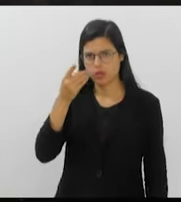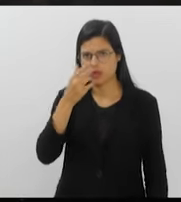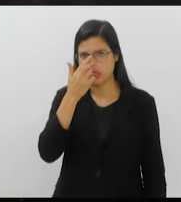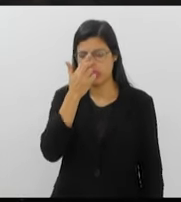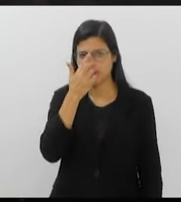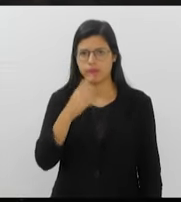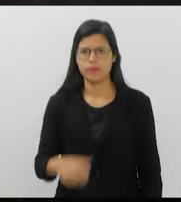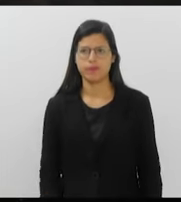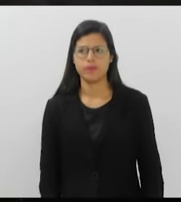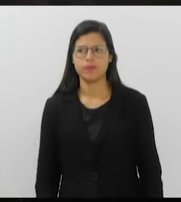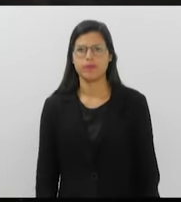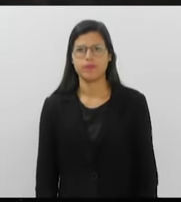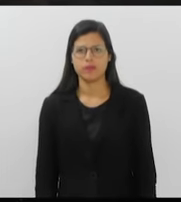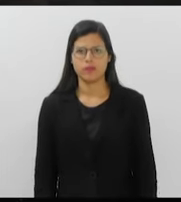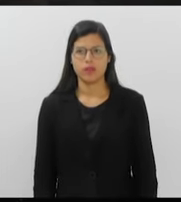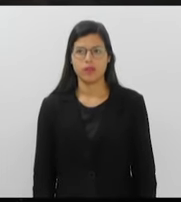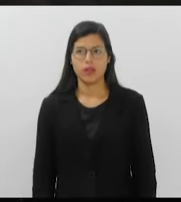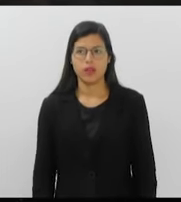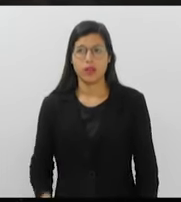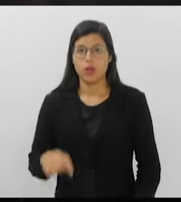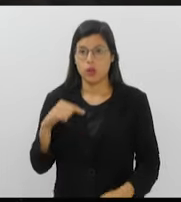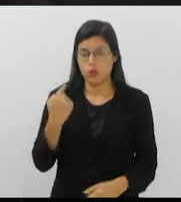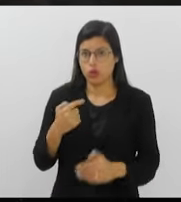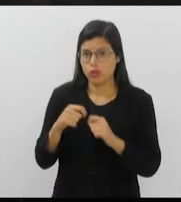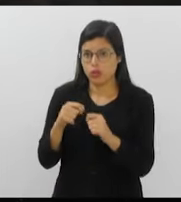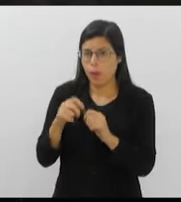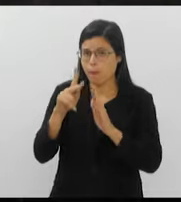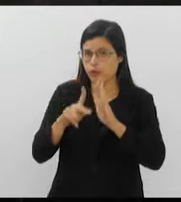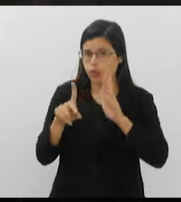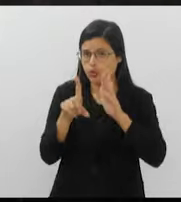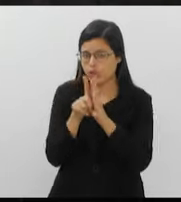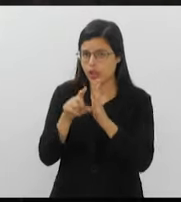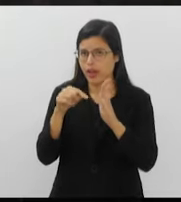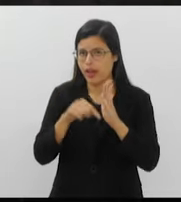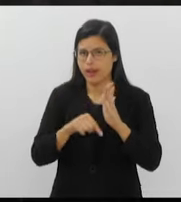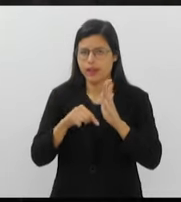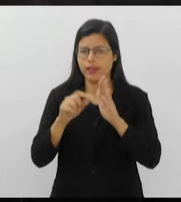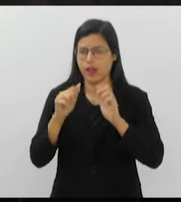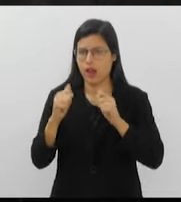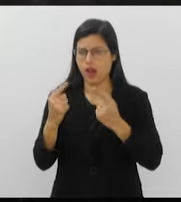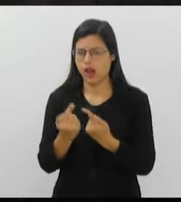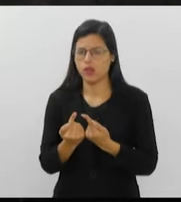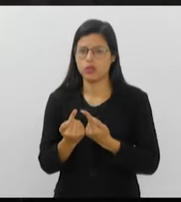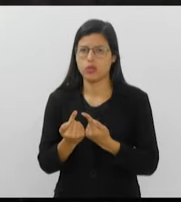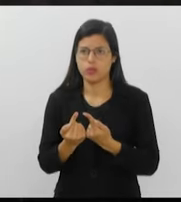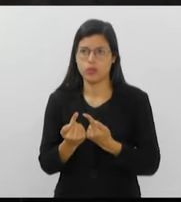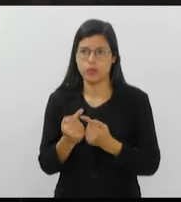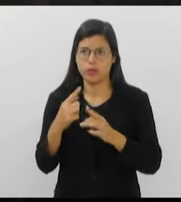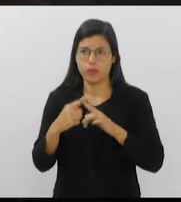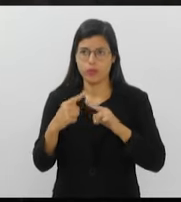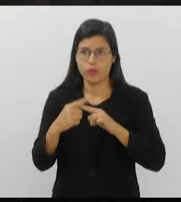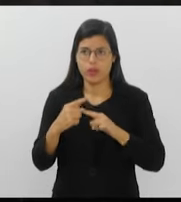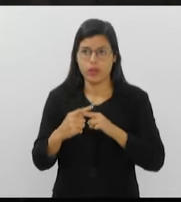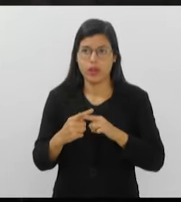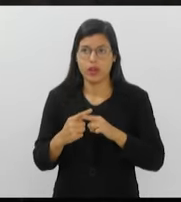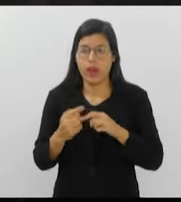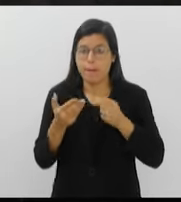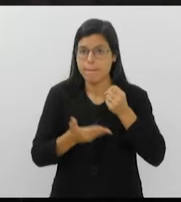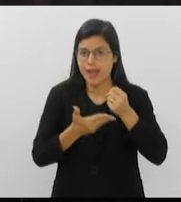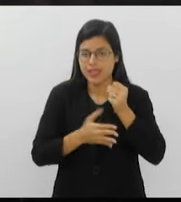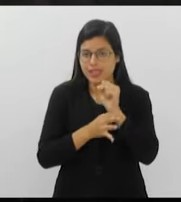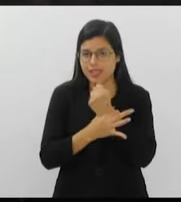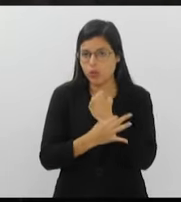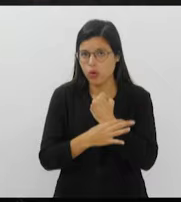20 deputados, protocolamos um projeto de lei nessa casa. Porque a maior base da segurança